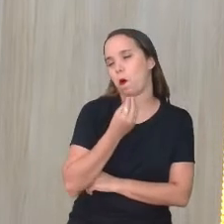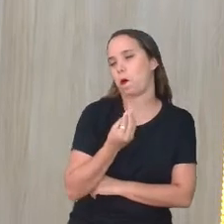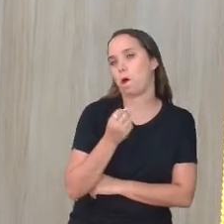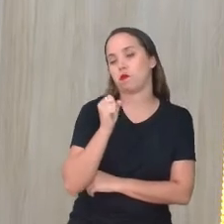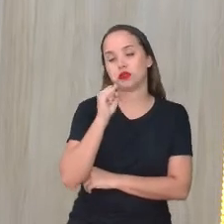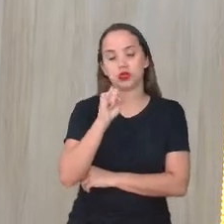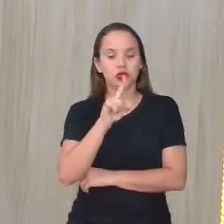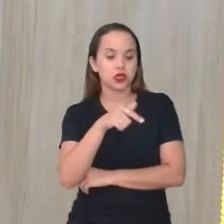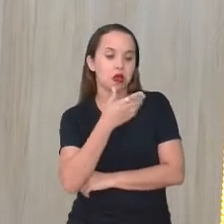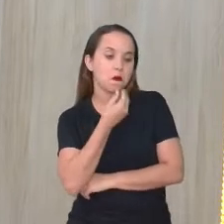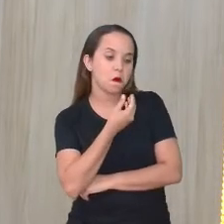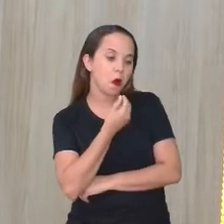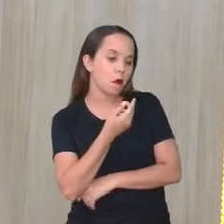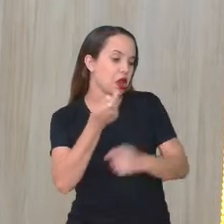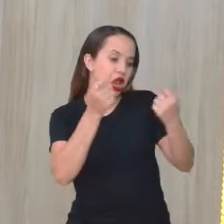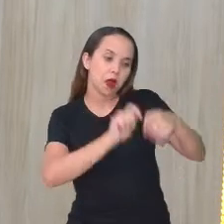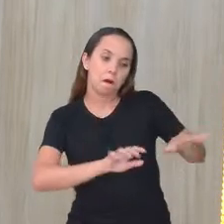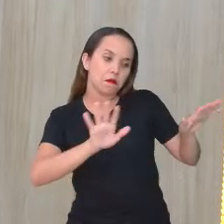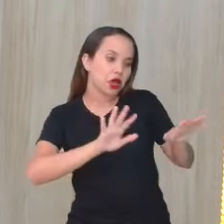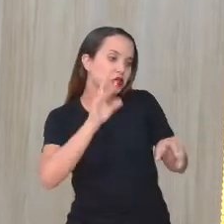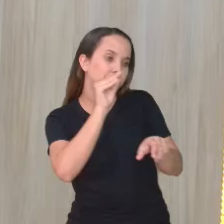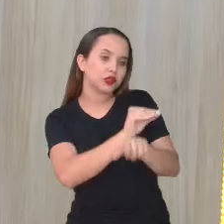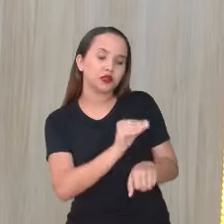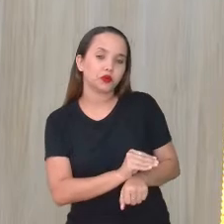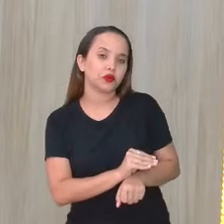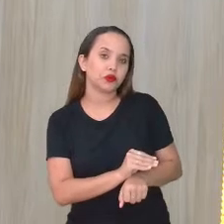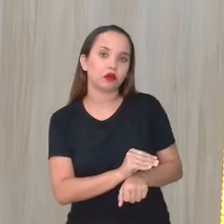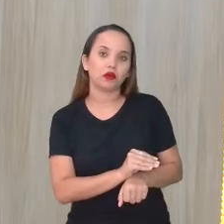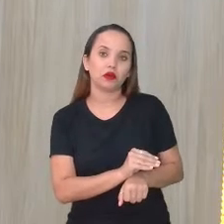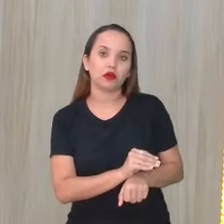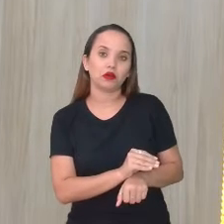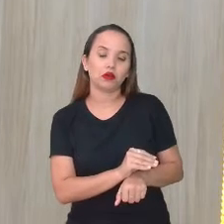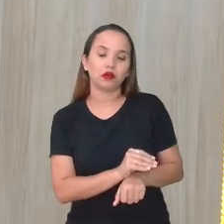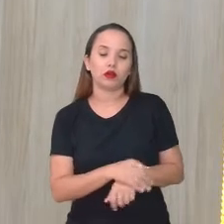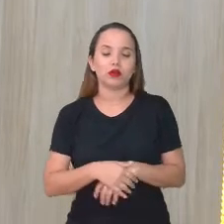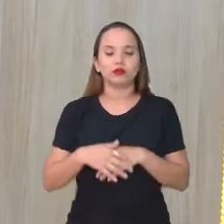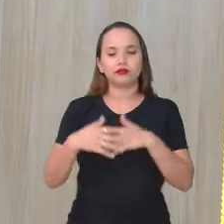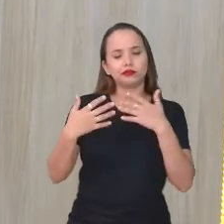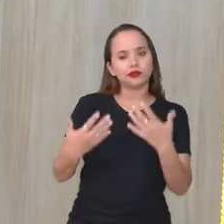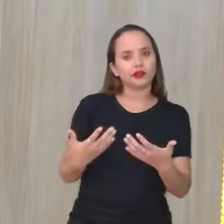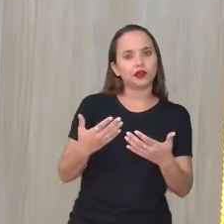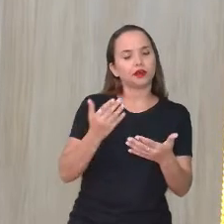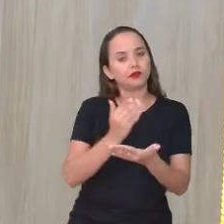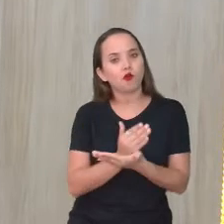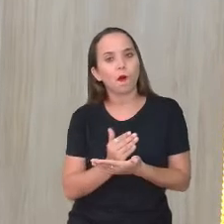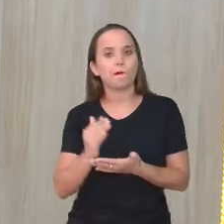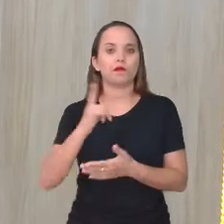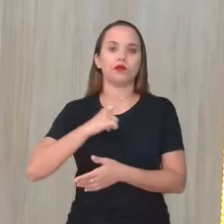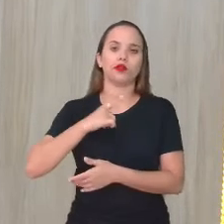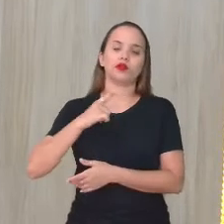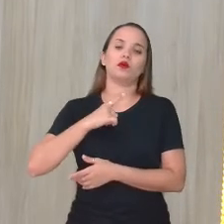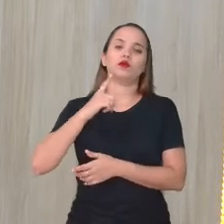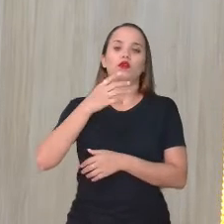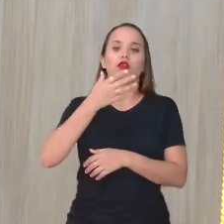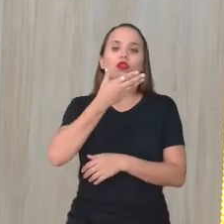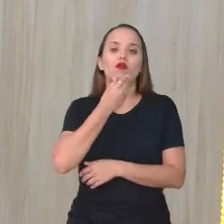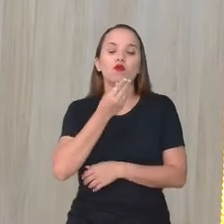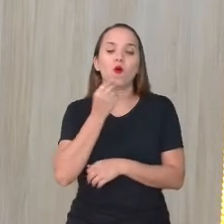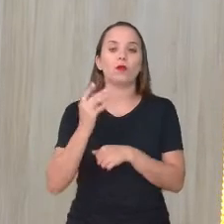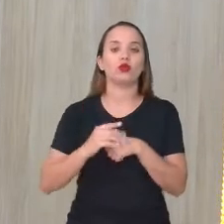homem não se cuida, é um tipo de masculinidade, né? E aí vem adoecendo cada vez mais esses